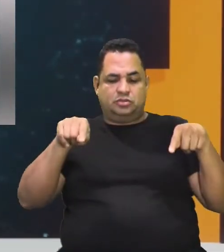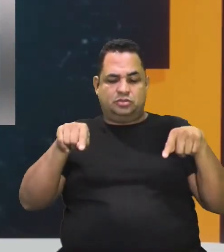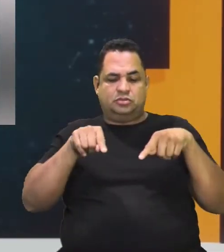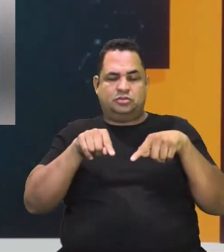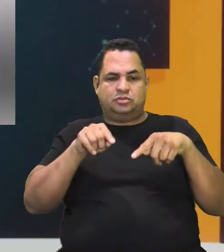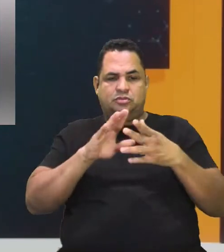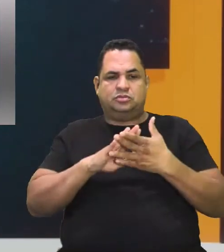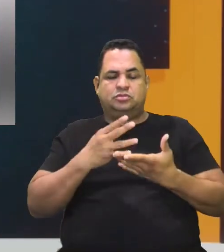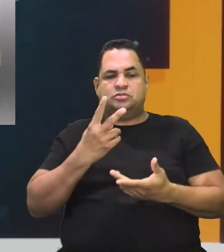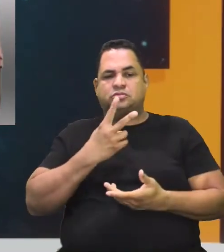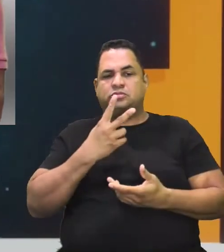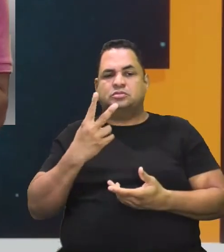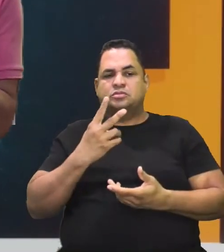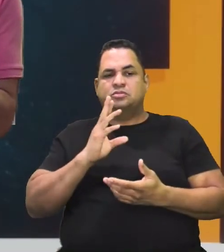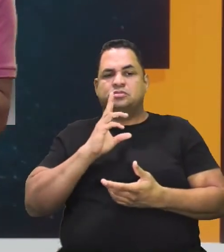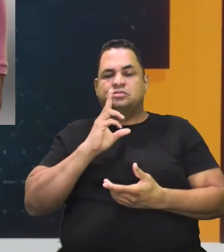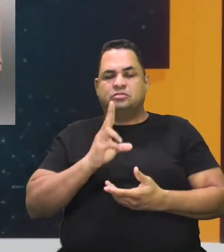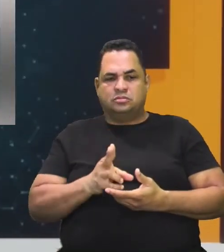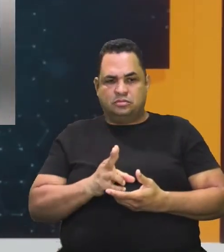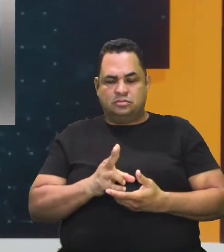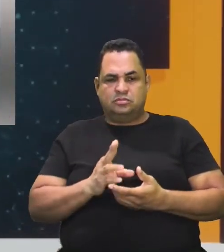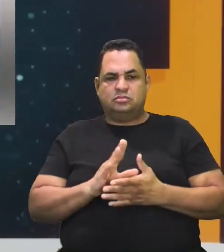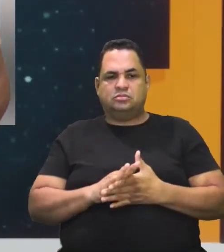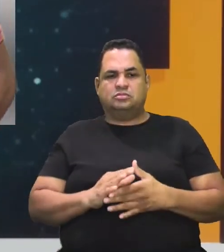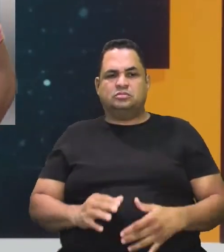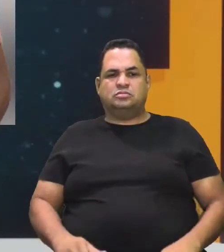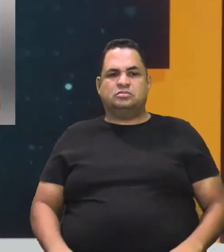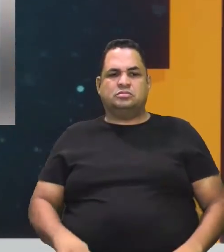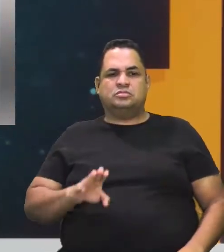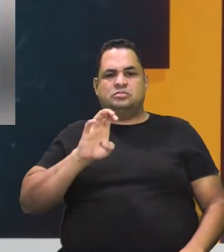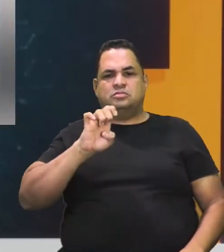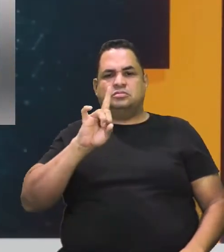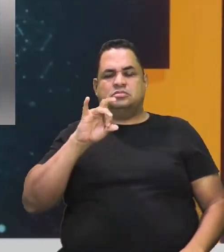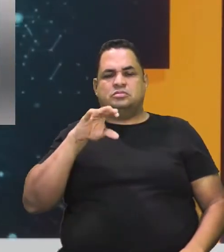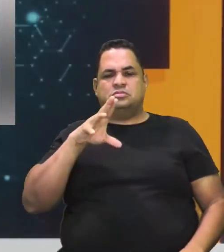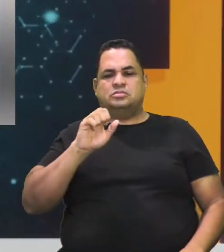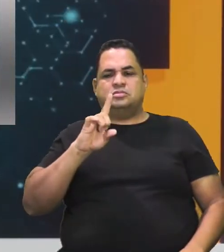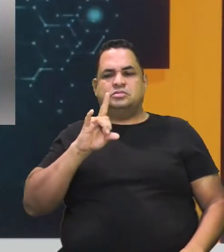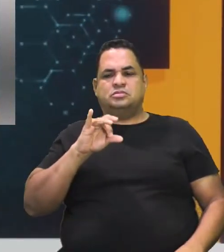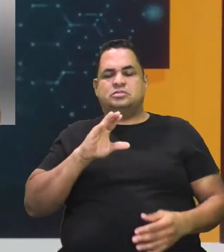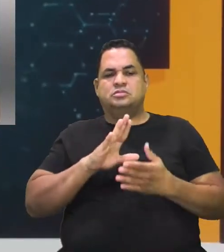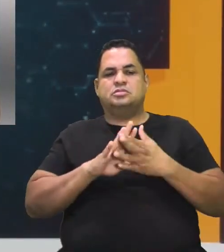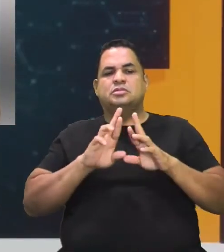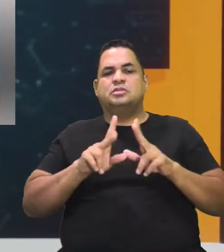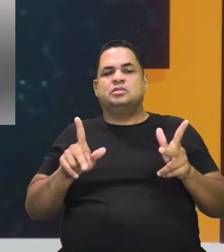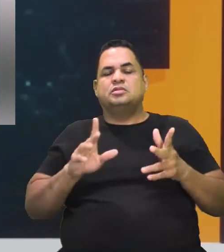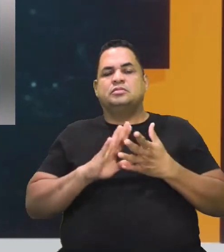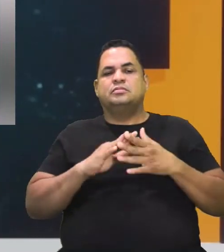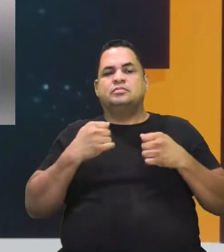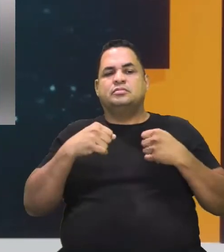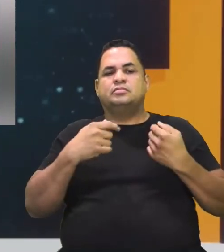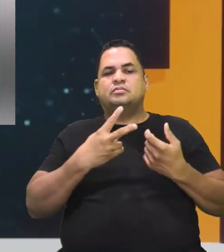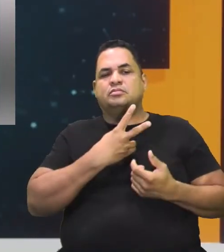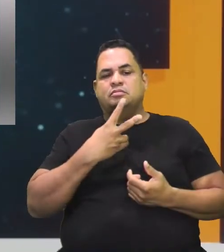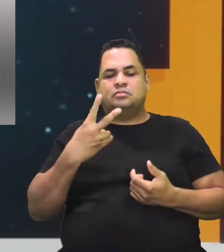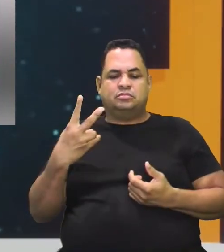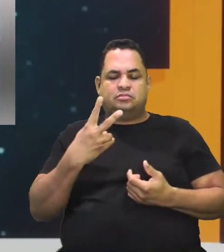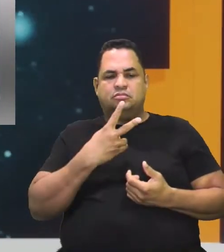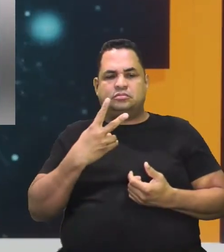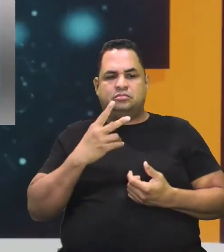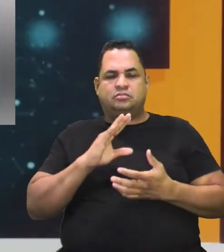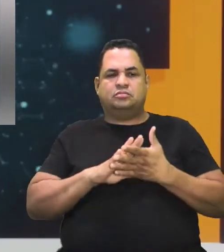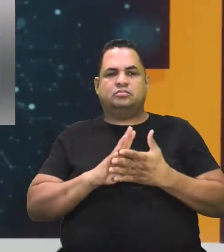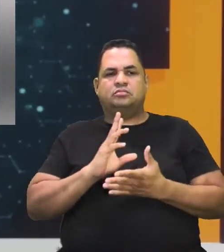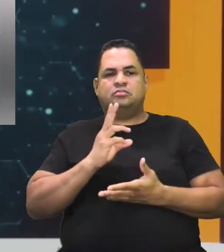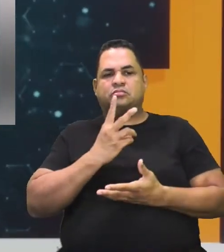diferente. Né? Equilátero com todos os lados iguais. Escaleno todos os lados diferentes. Então, a gente precisa provar aqui que dois lados,